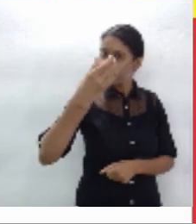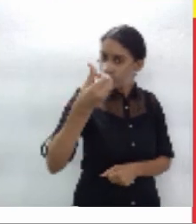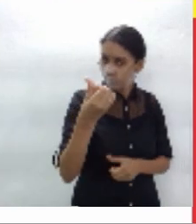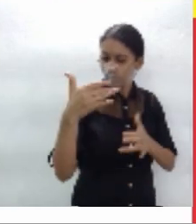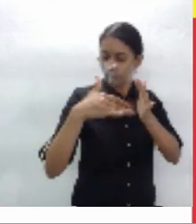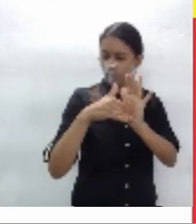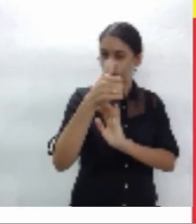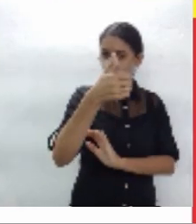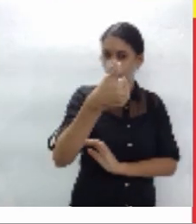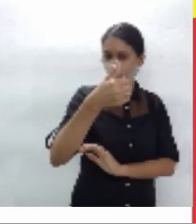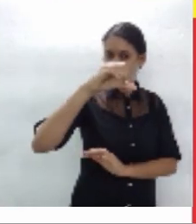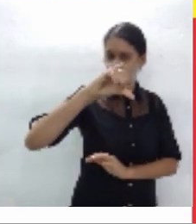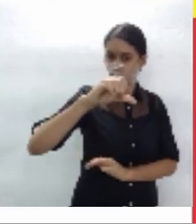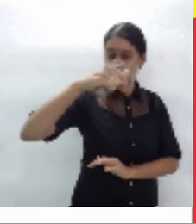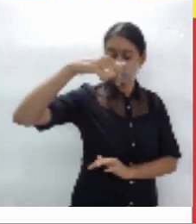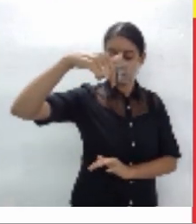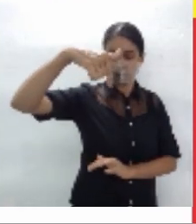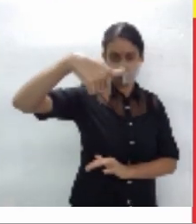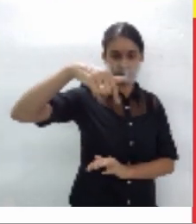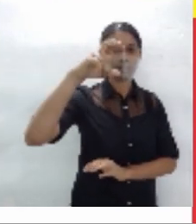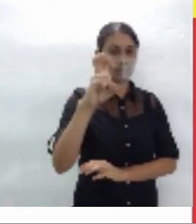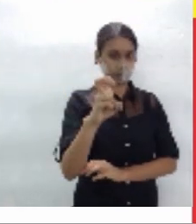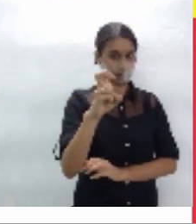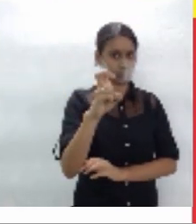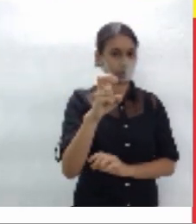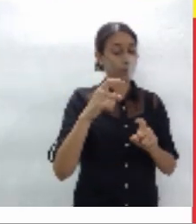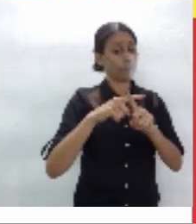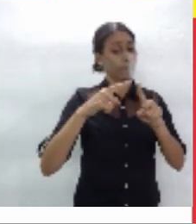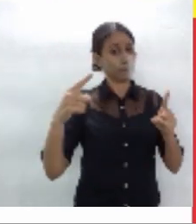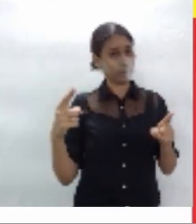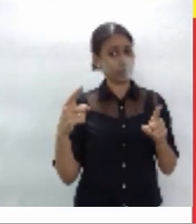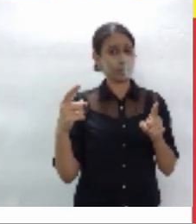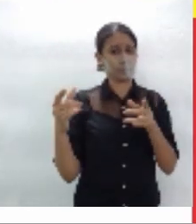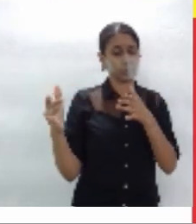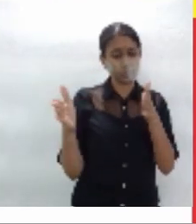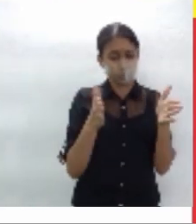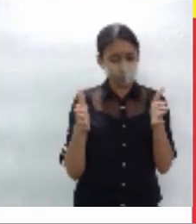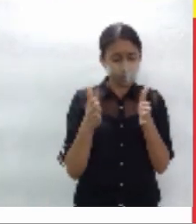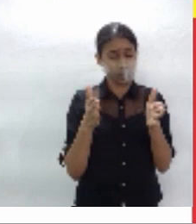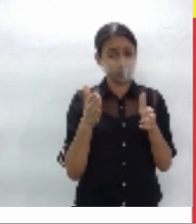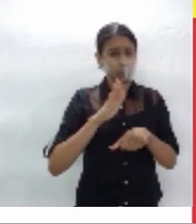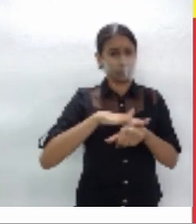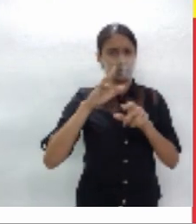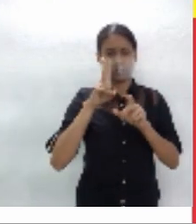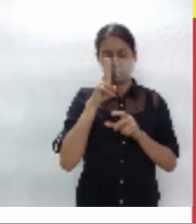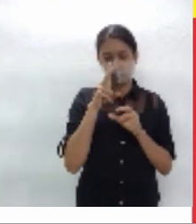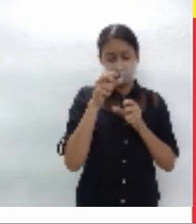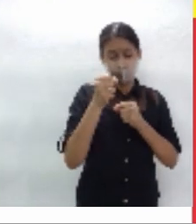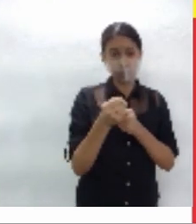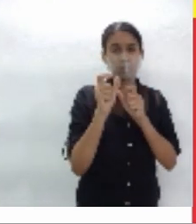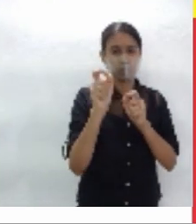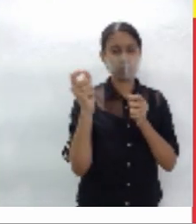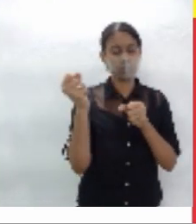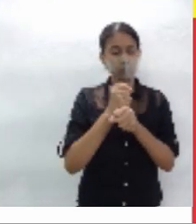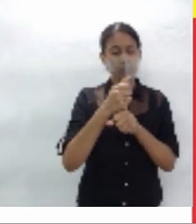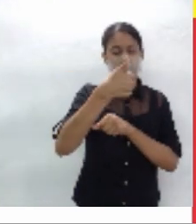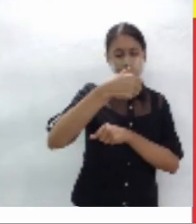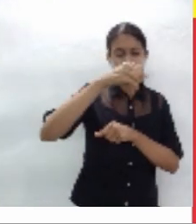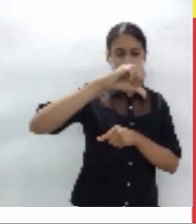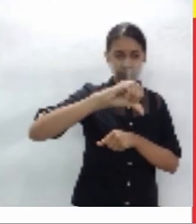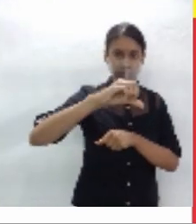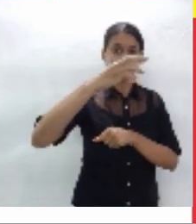1946 a 1975. Embora os períodos mais intensos foram entre os anos de